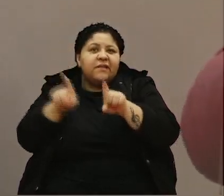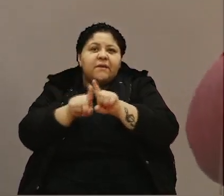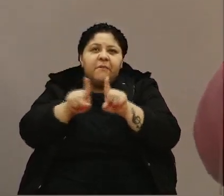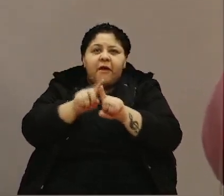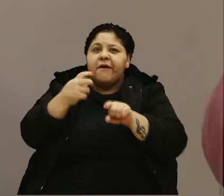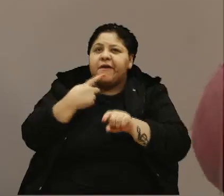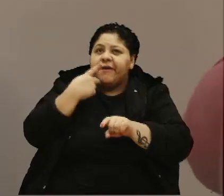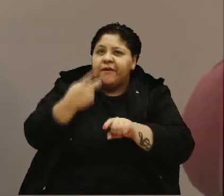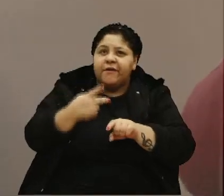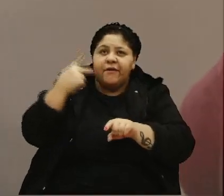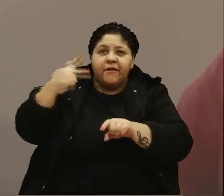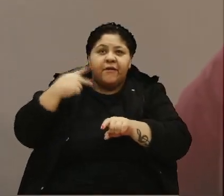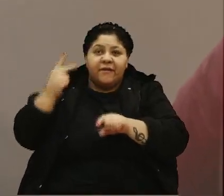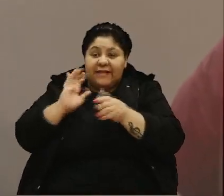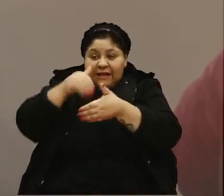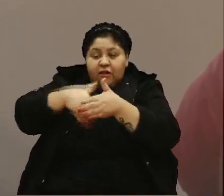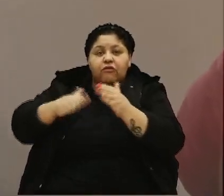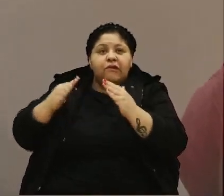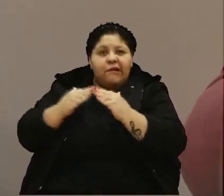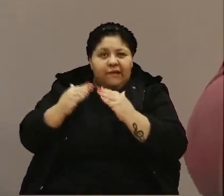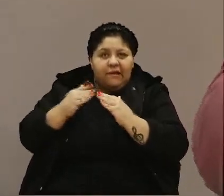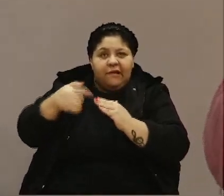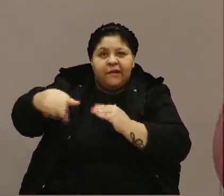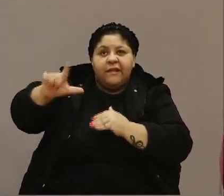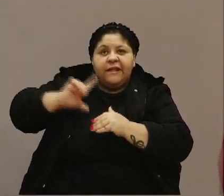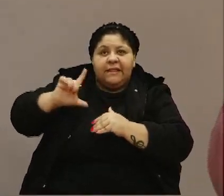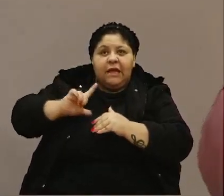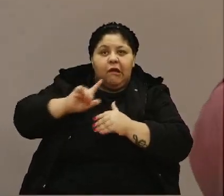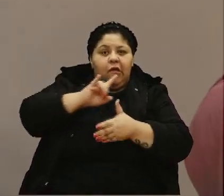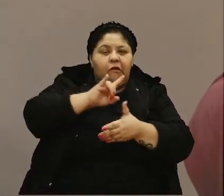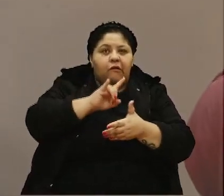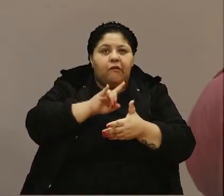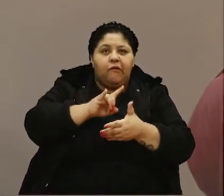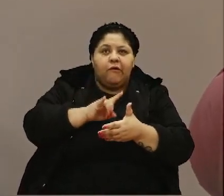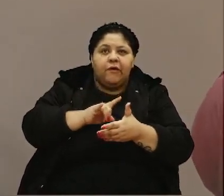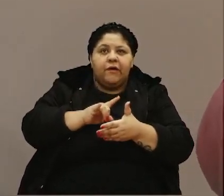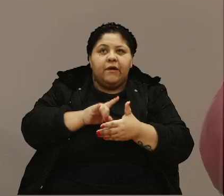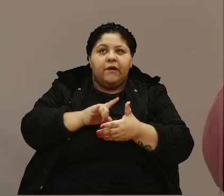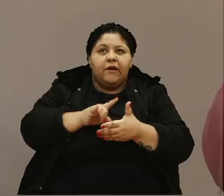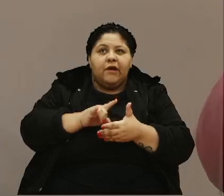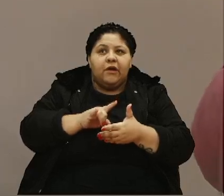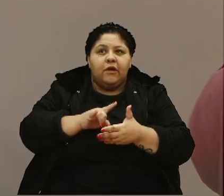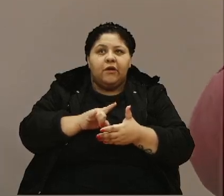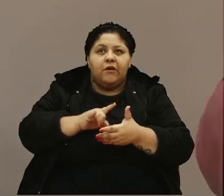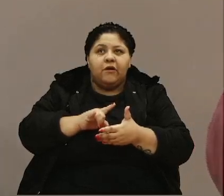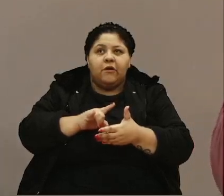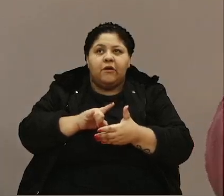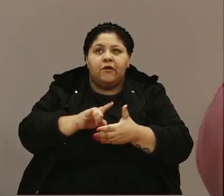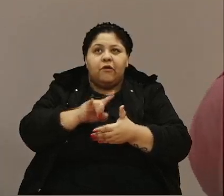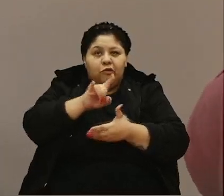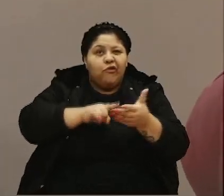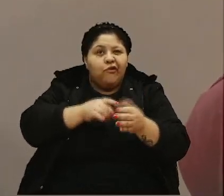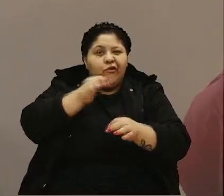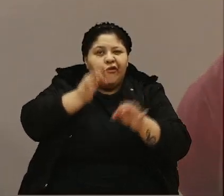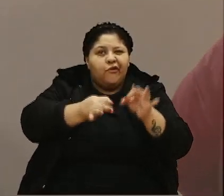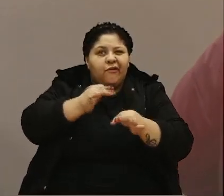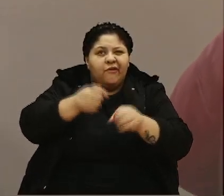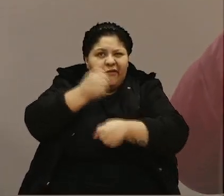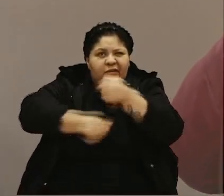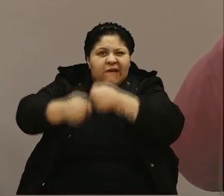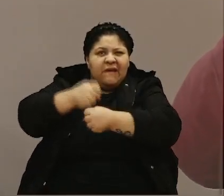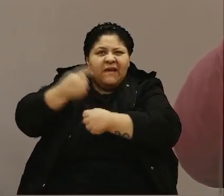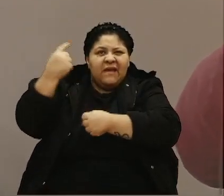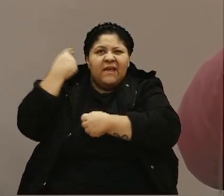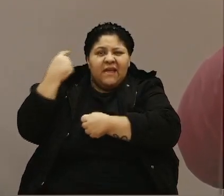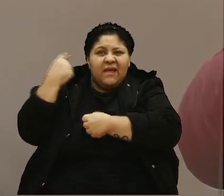questão política aqui dentro da casa, né? Por mais que tenha o parecer jurídico, porém, ano passado ali, até inclusive sofri